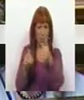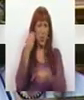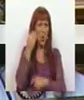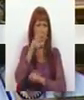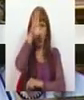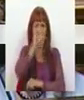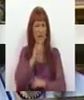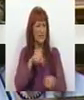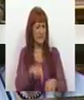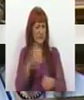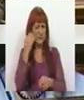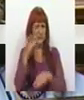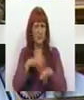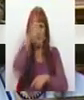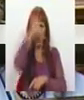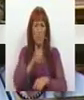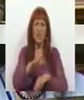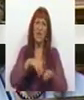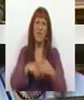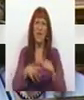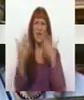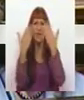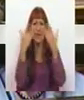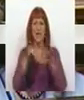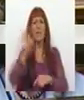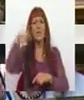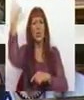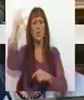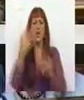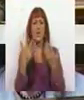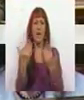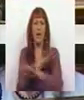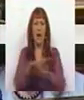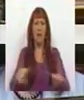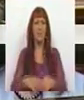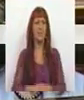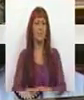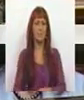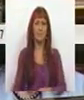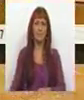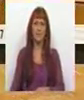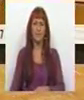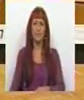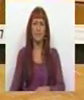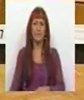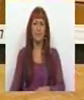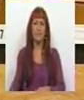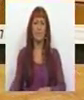forma de governar deste governo. Governa fazendo teatro, mas um dia a peça acaba. Obrigado. Bye.